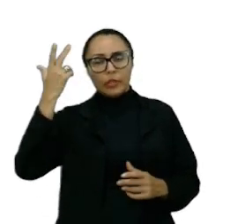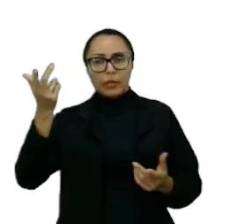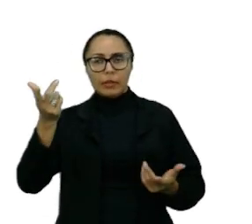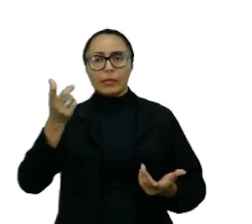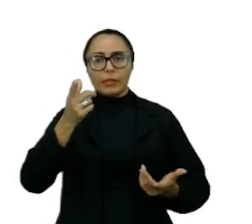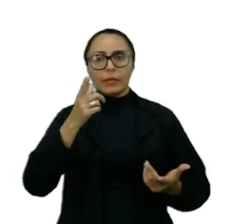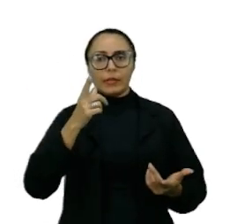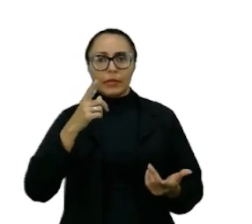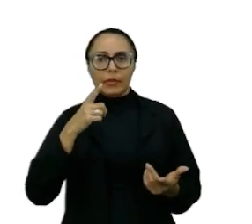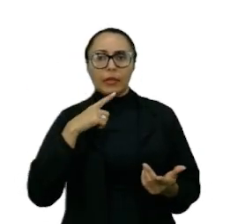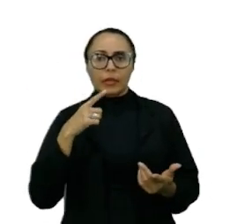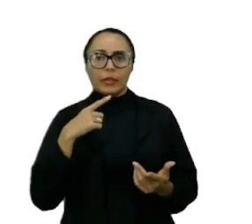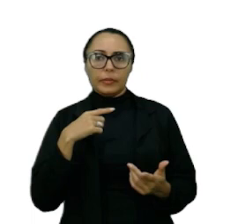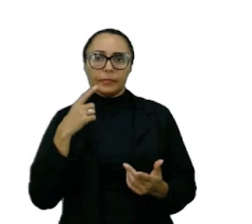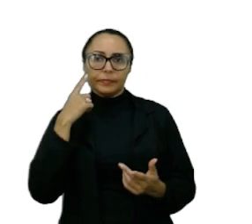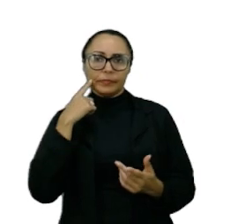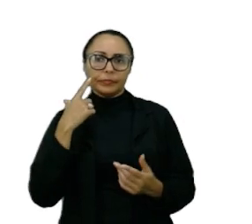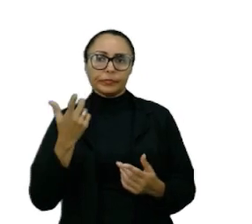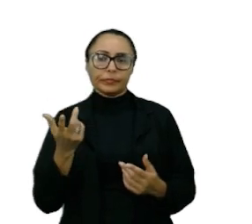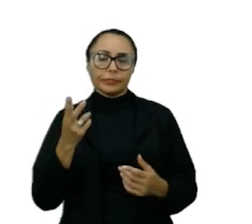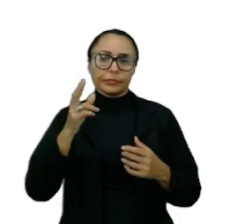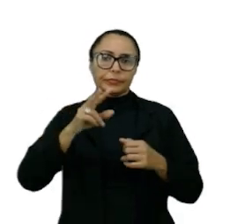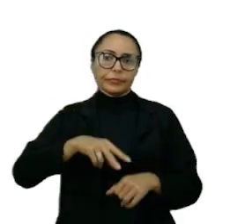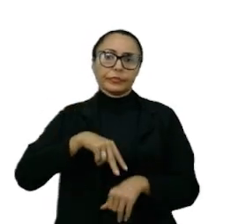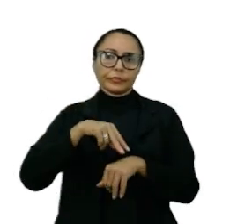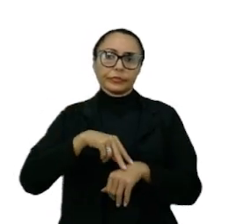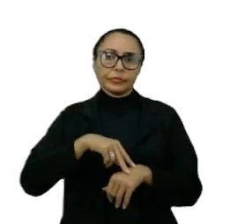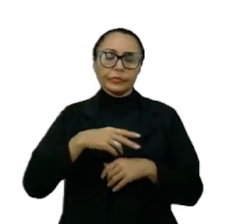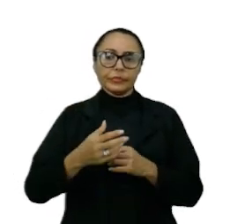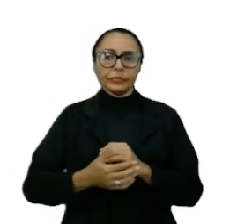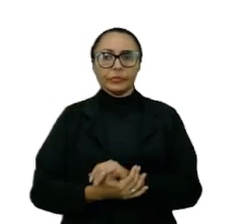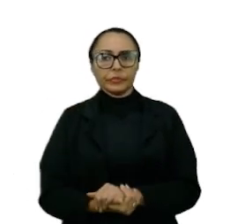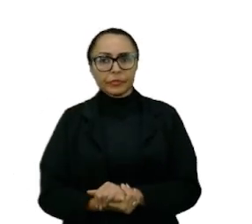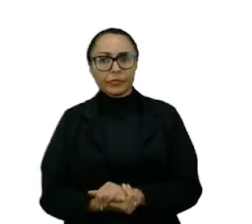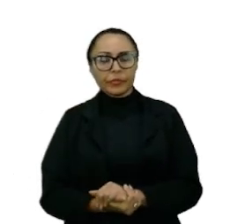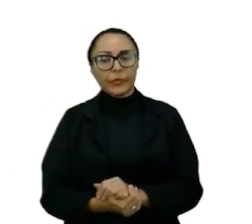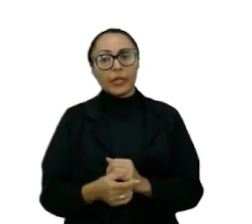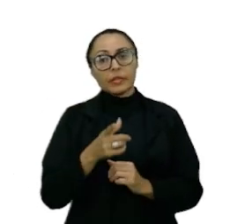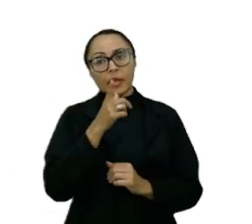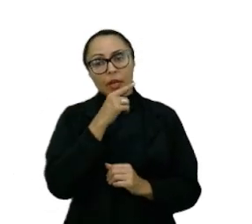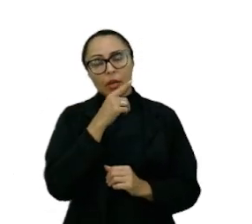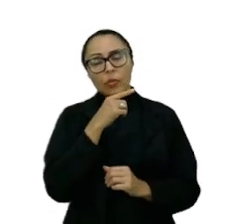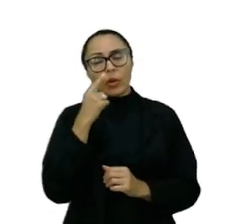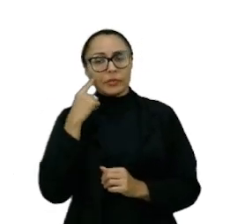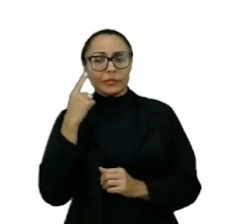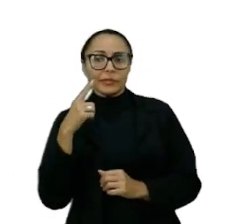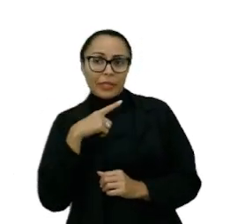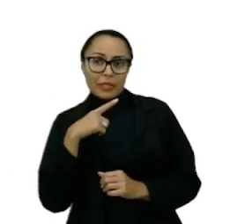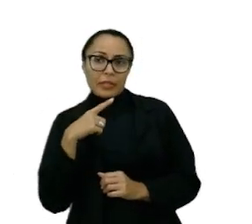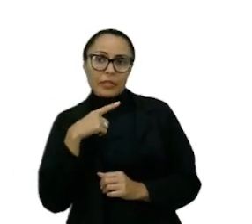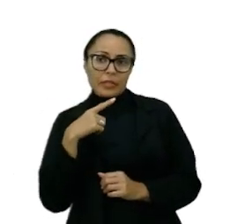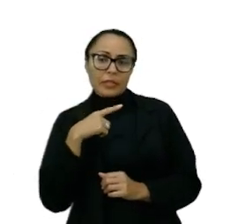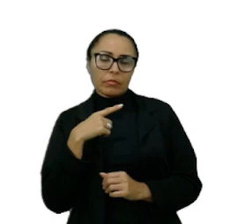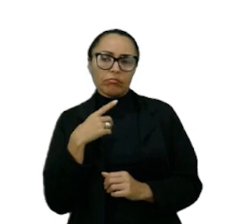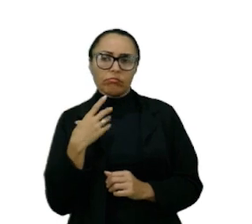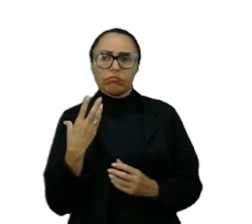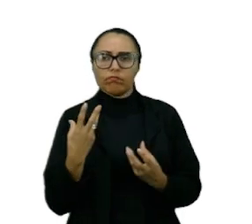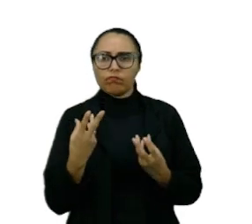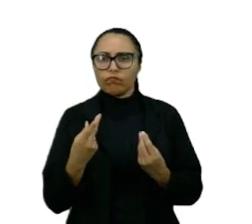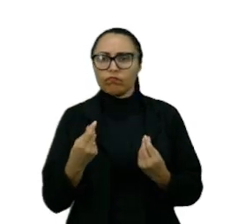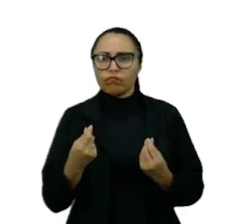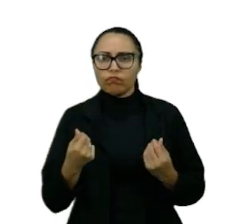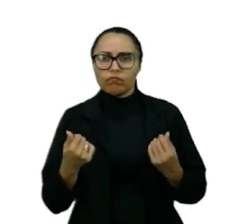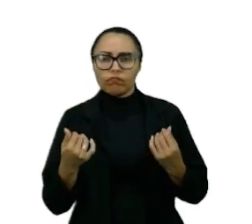do meio onde ele está sendo contido, e essa água contém, digamos assim,